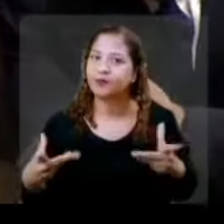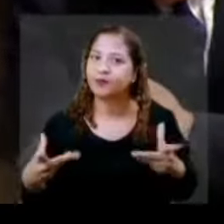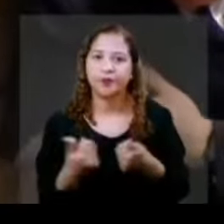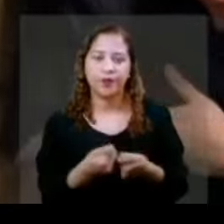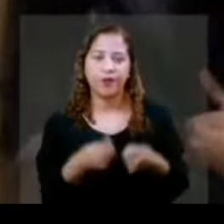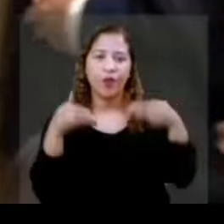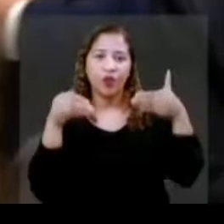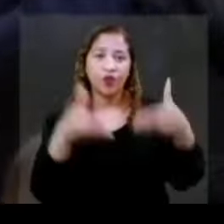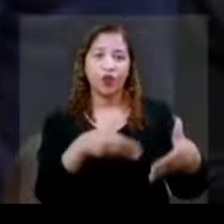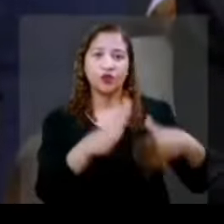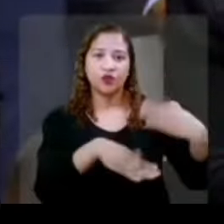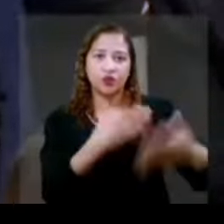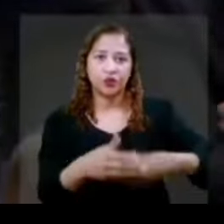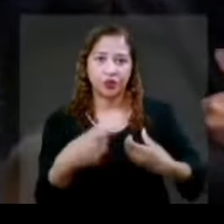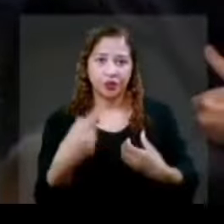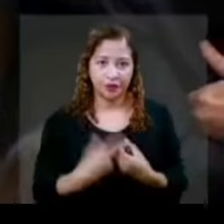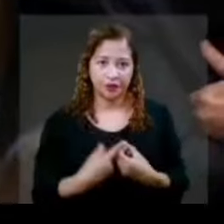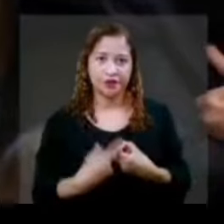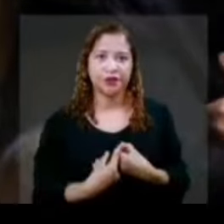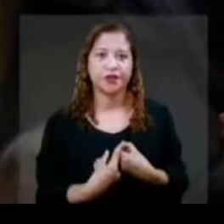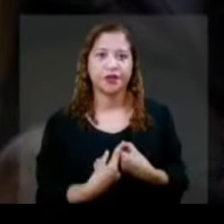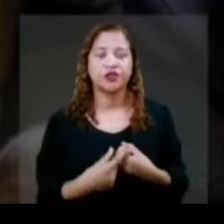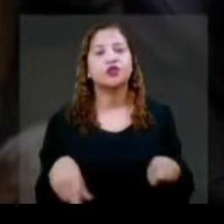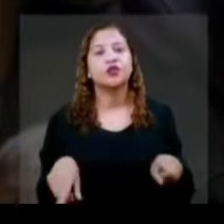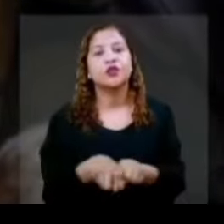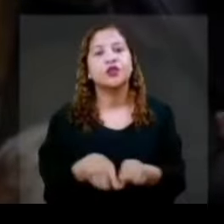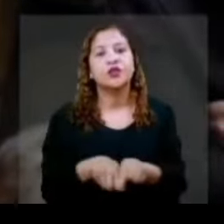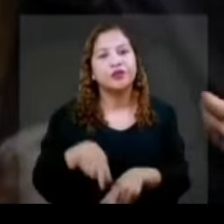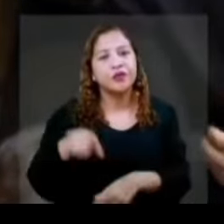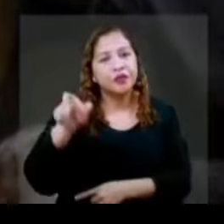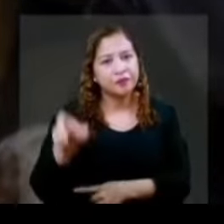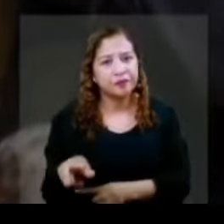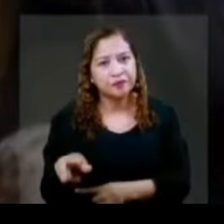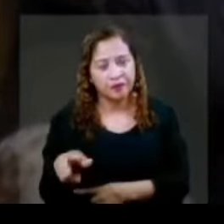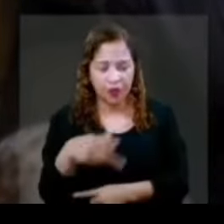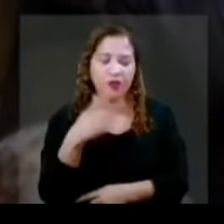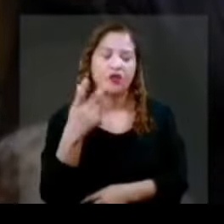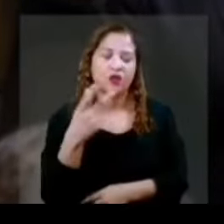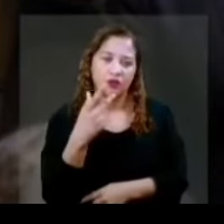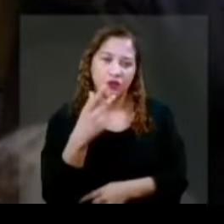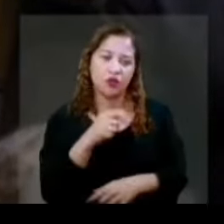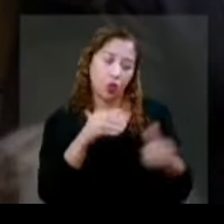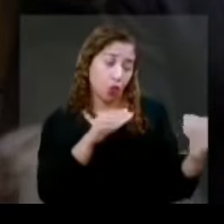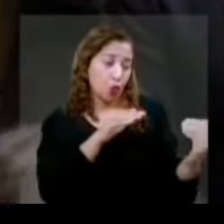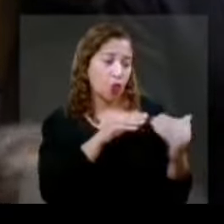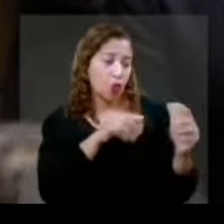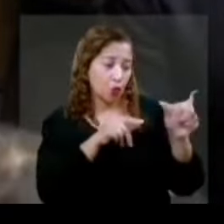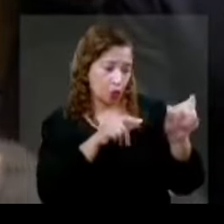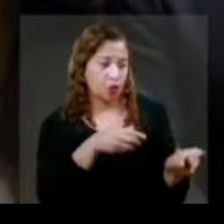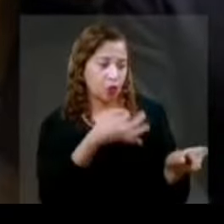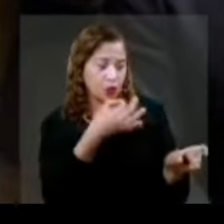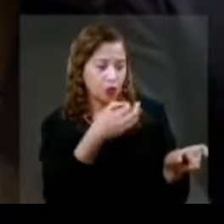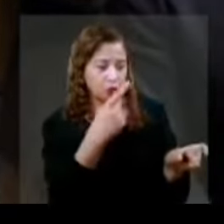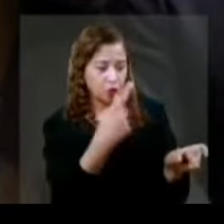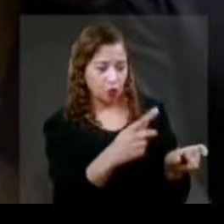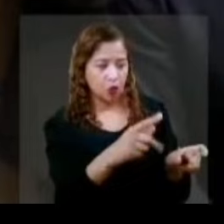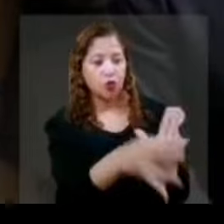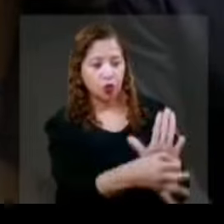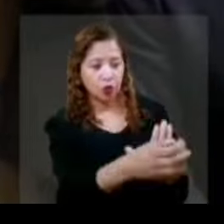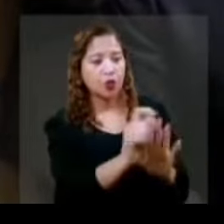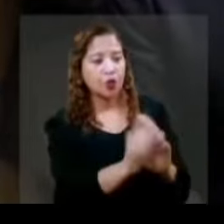falou, em que apresenta para a economia do Rio de Janeiro números satisfatórios,